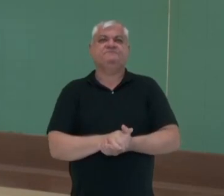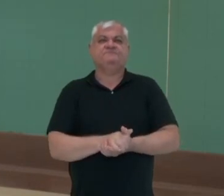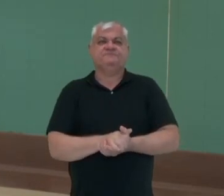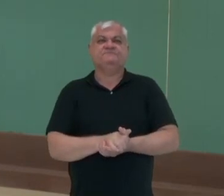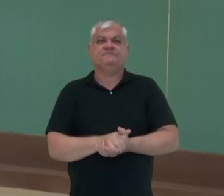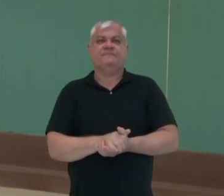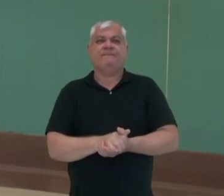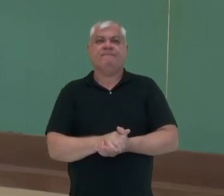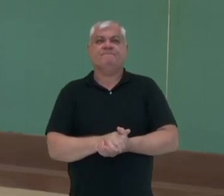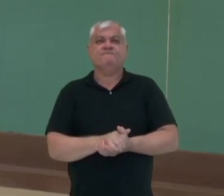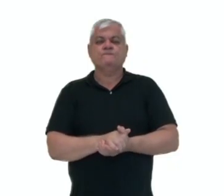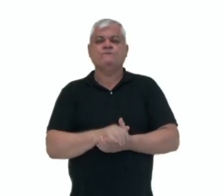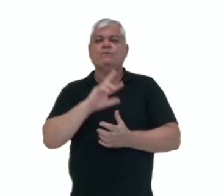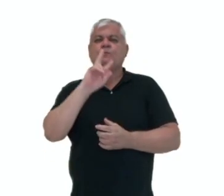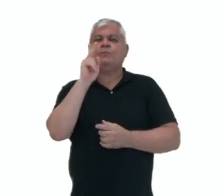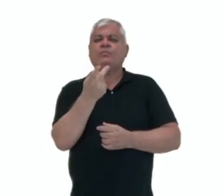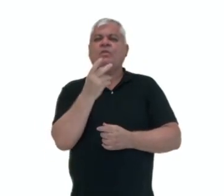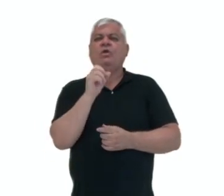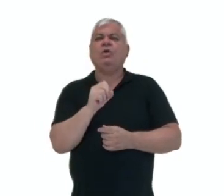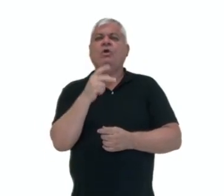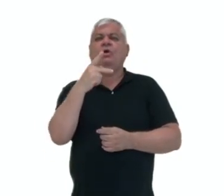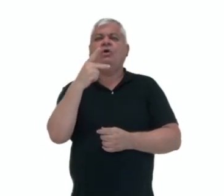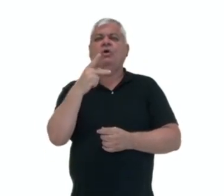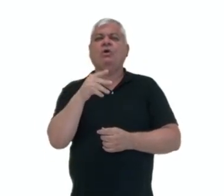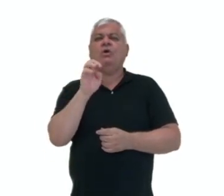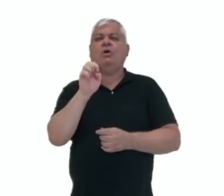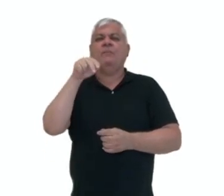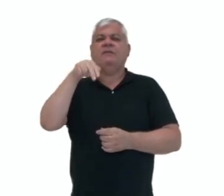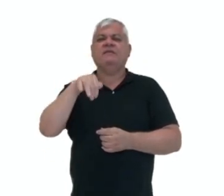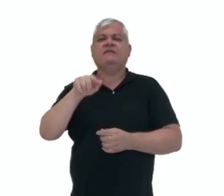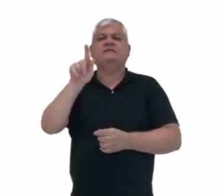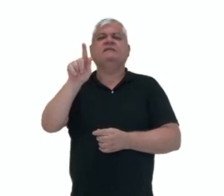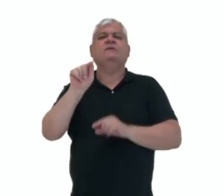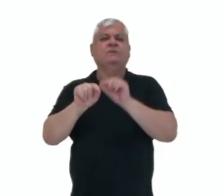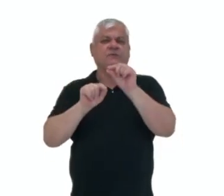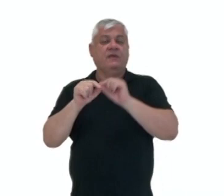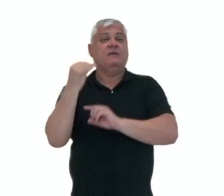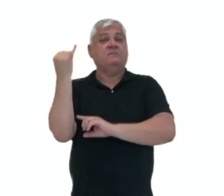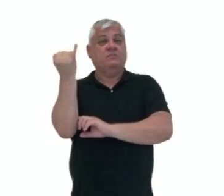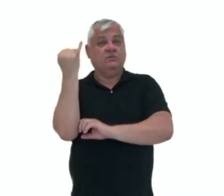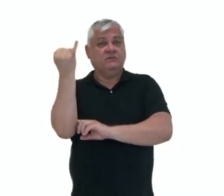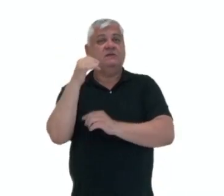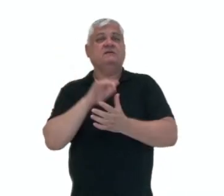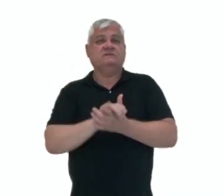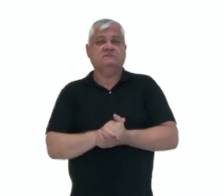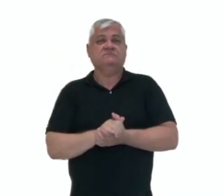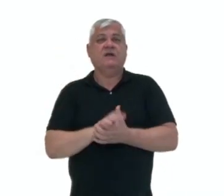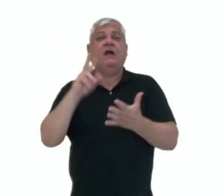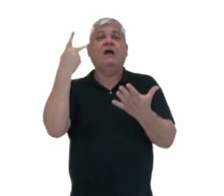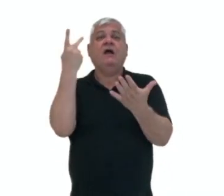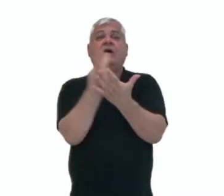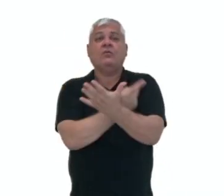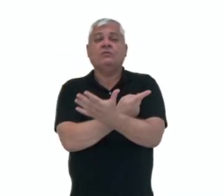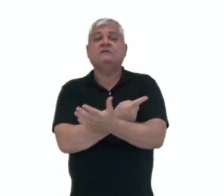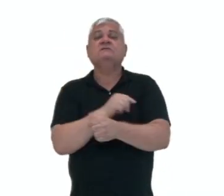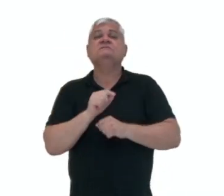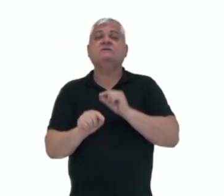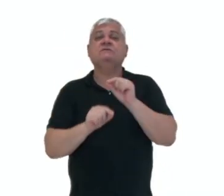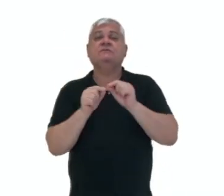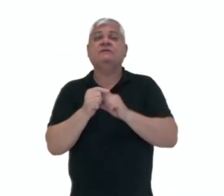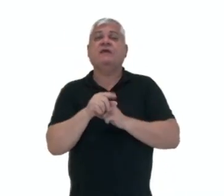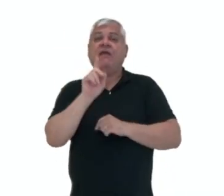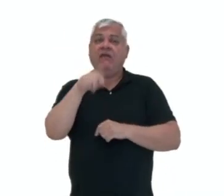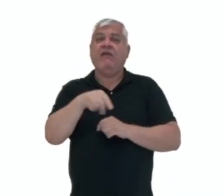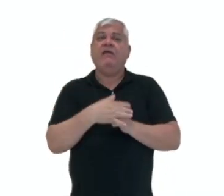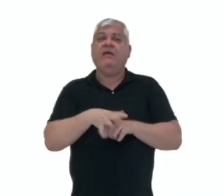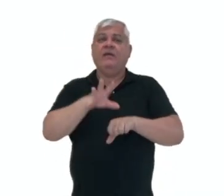E nós vemos, com tudo isso, nós temos uma coisa chamada happening também, que é bem importante. O happening, em inglês, acontecimento, é uma forma